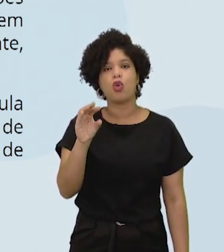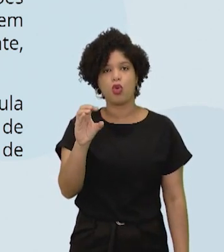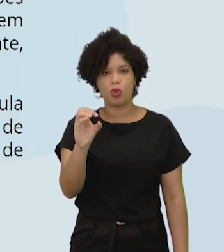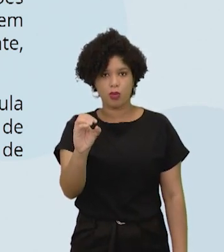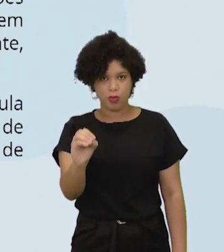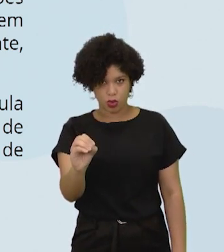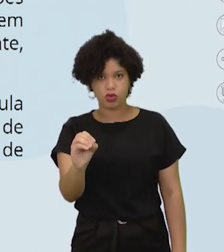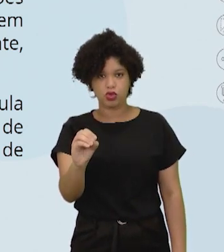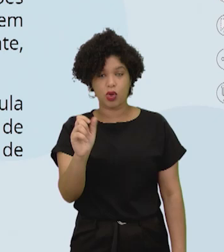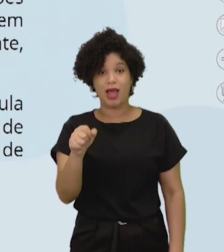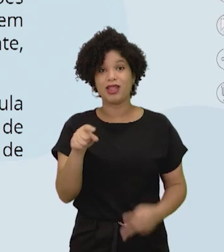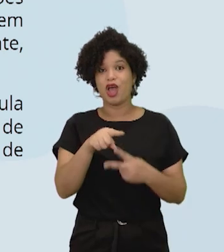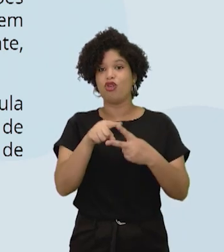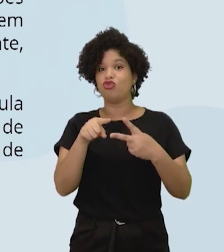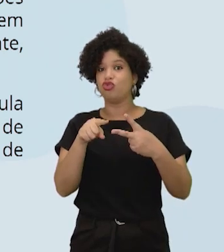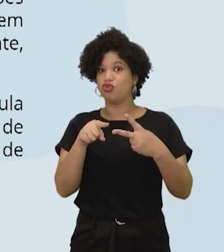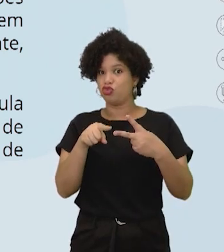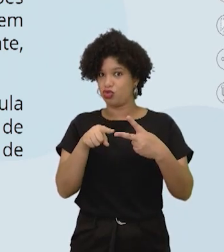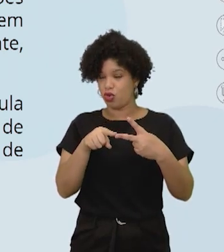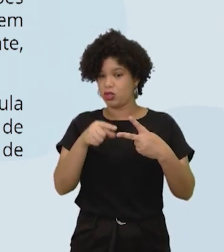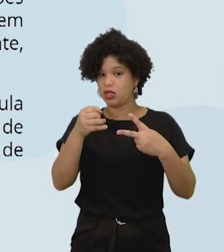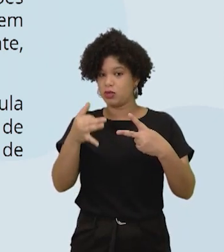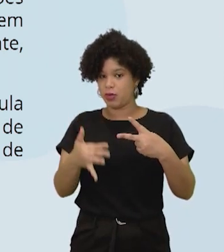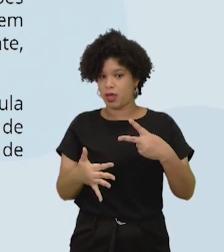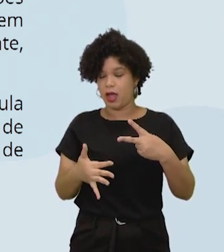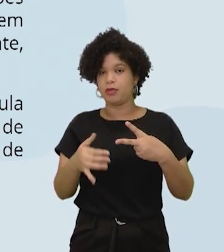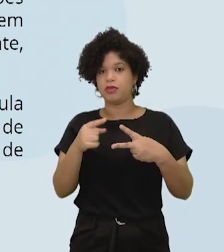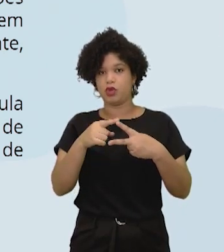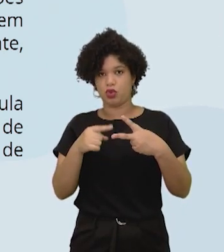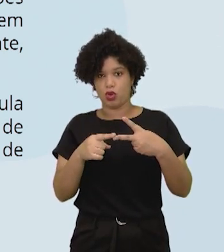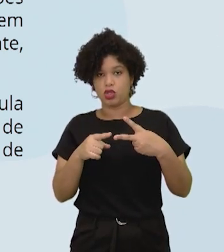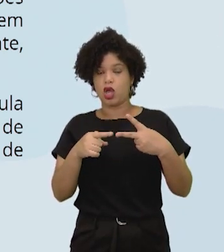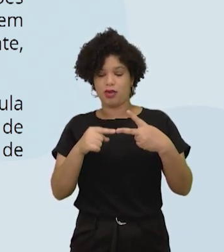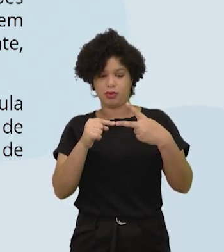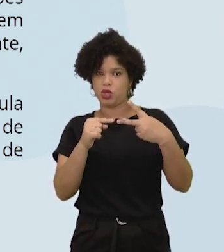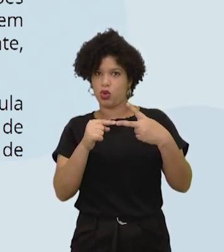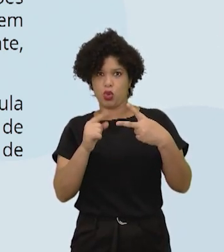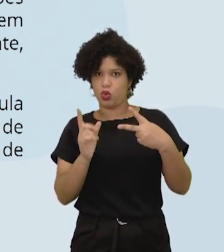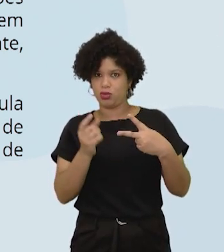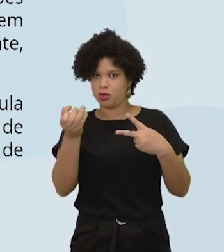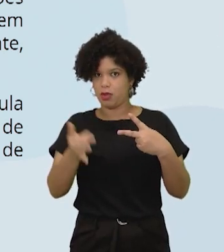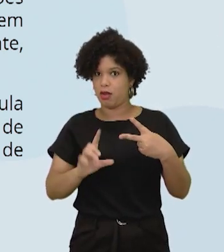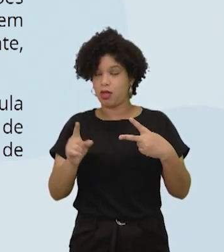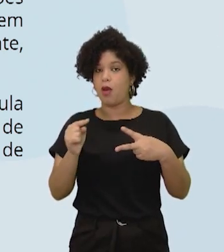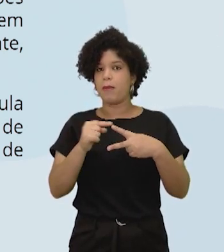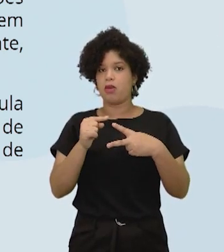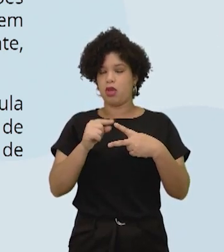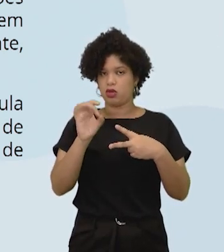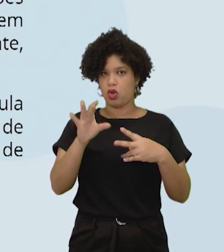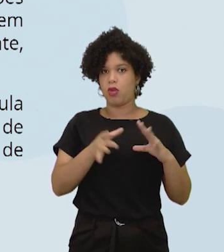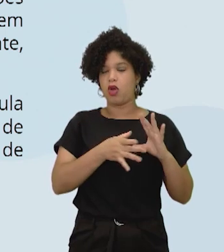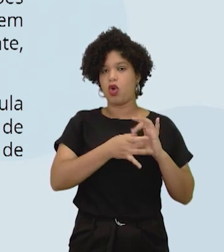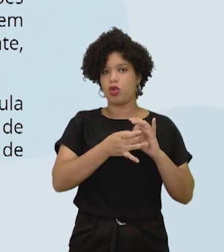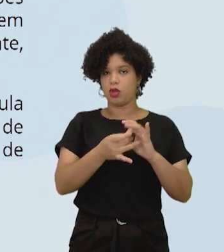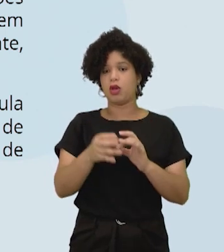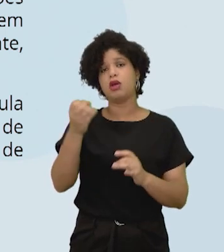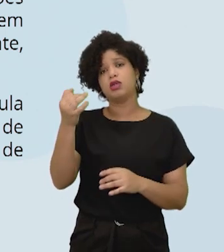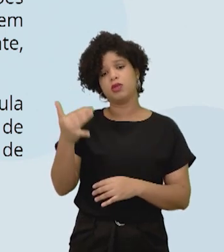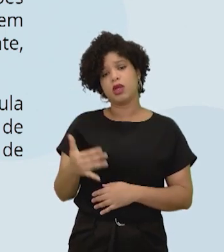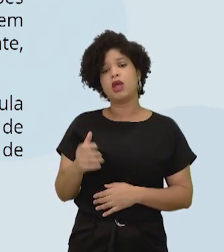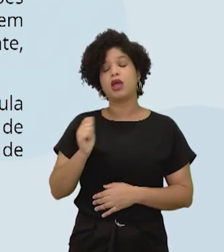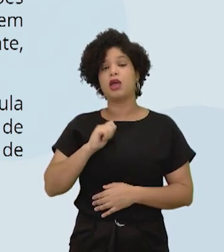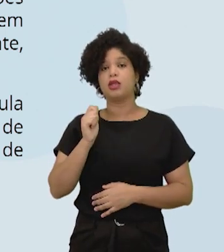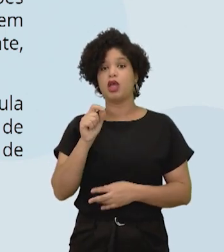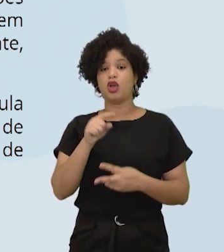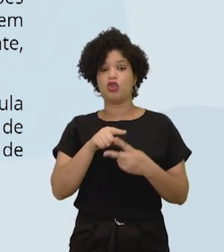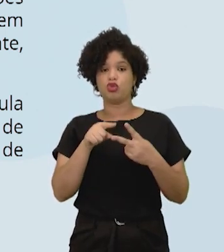por subordinação. Hoje não falaremos sobre subordinação, falaremos só sobre coordenação. E aí eu comecei a falar que as orações são